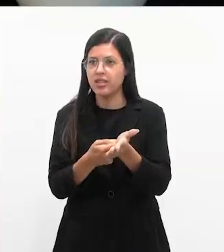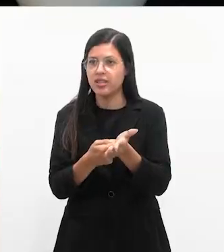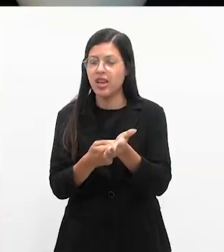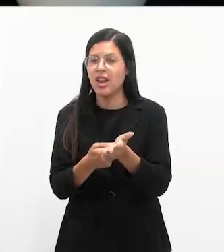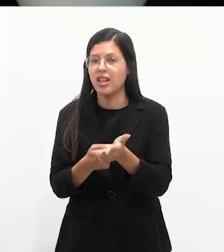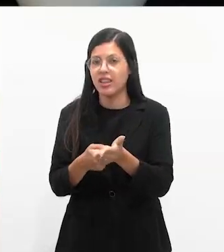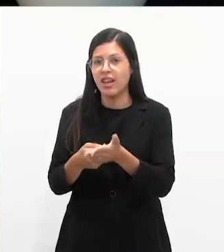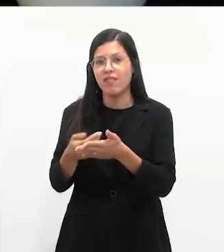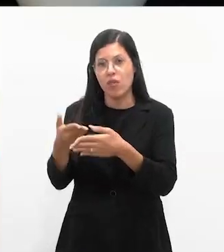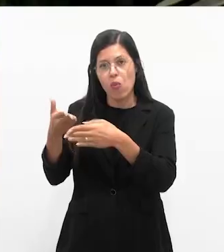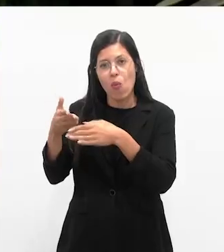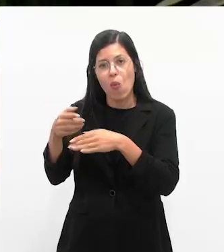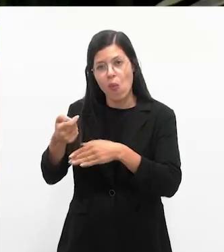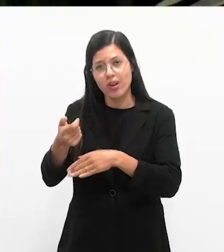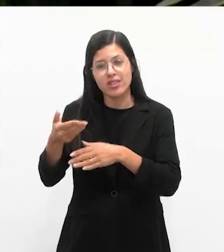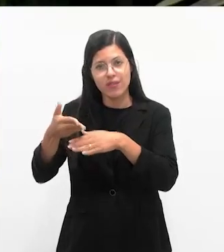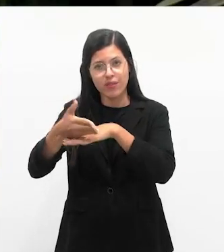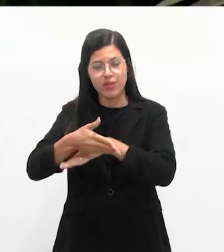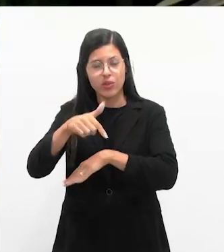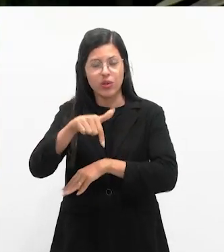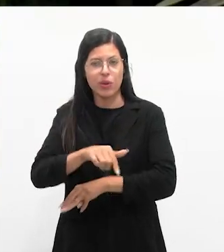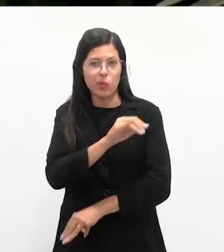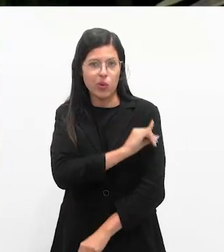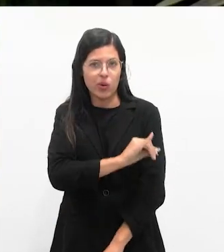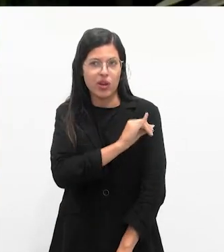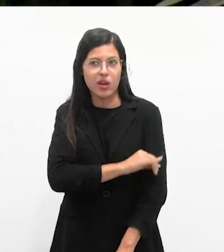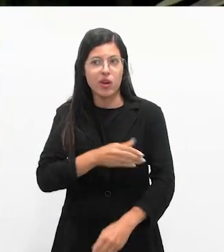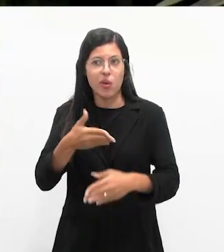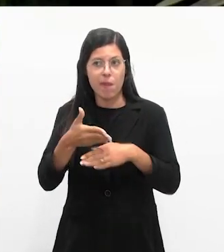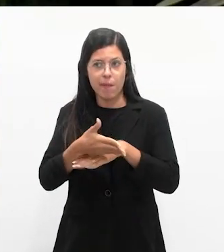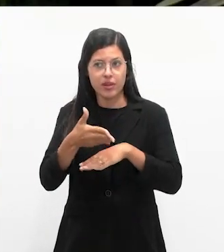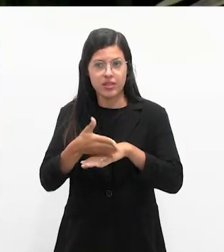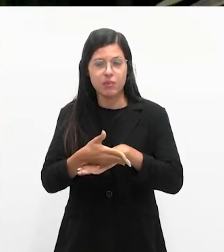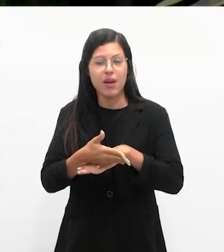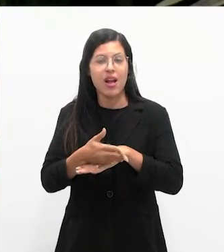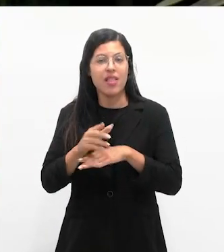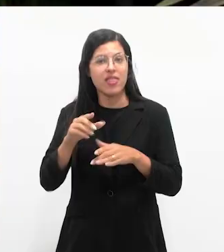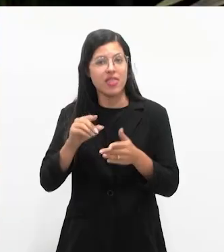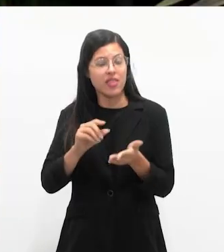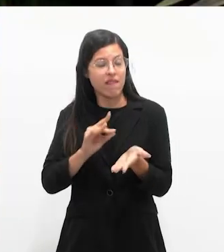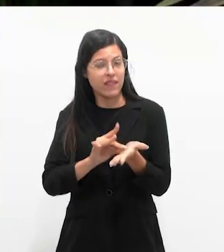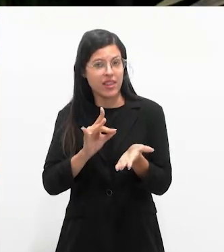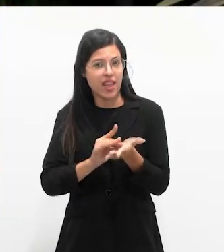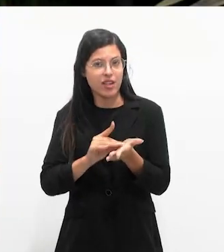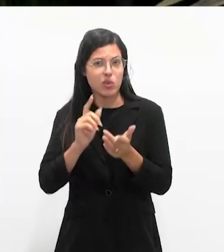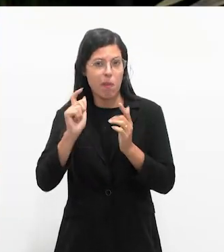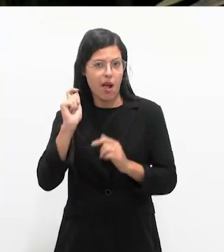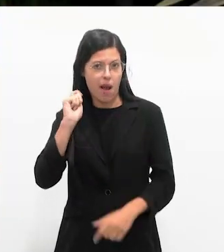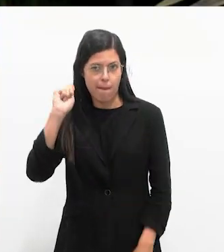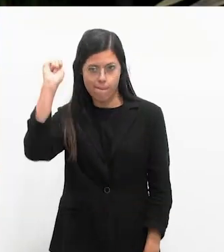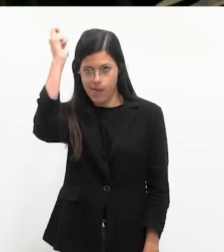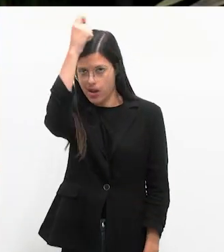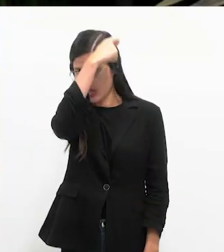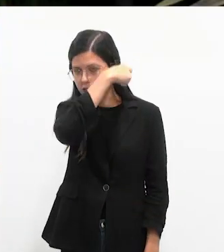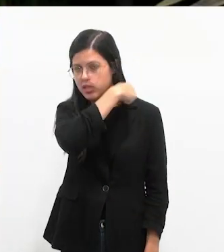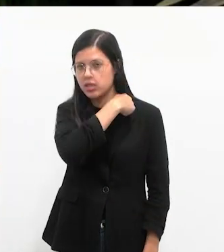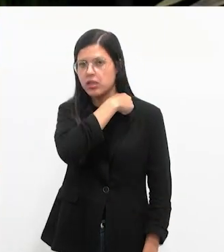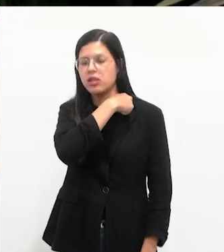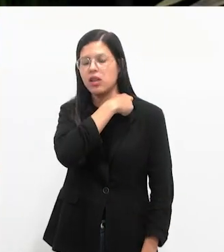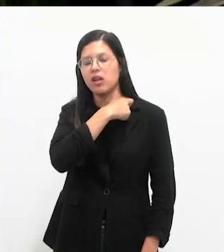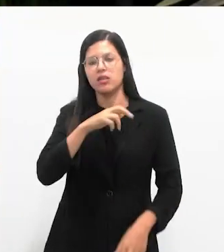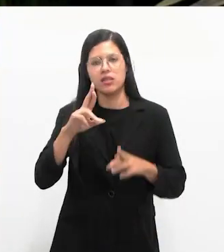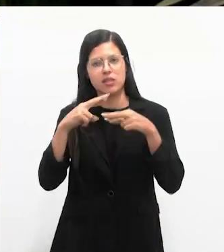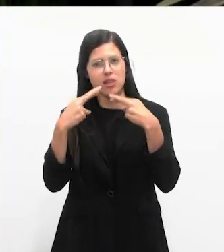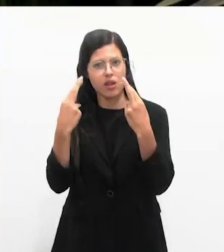Para participar da reunião dos bispos. Na verdade, para Aparecida. para Aparecida. Isso, os bispos do Brasil se reúnem